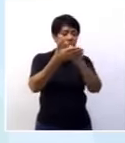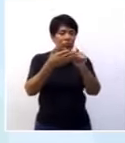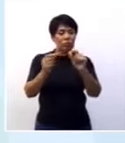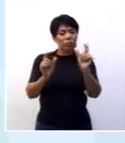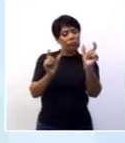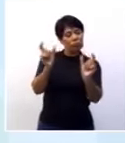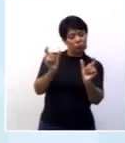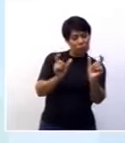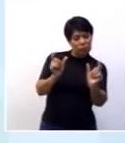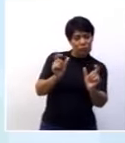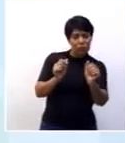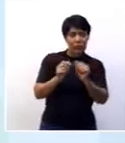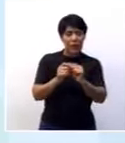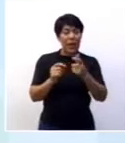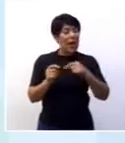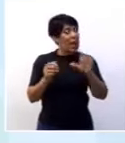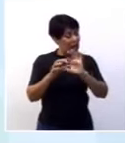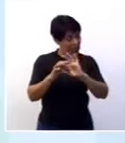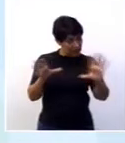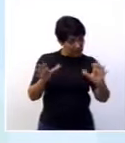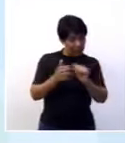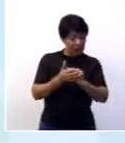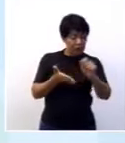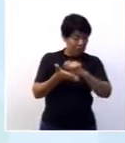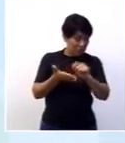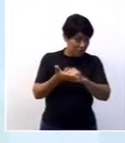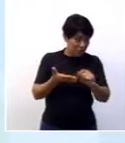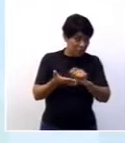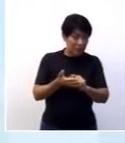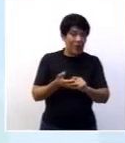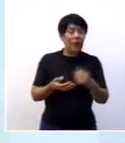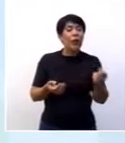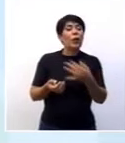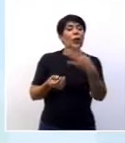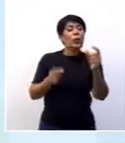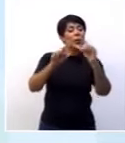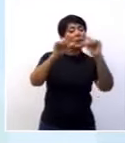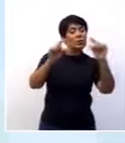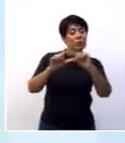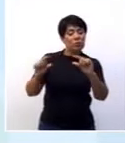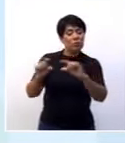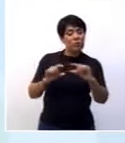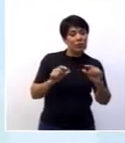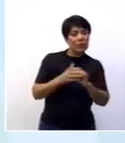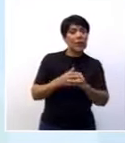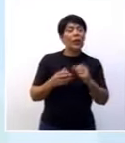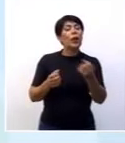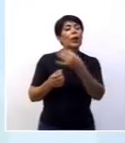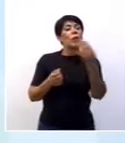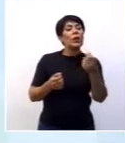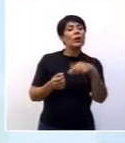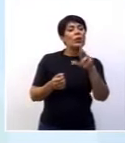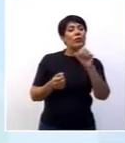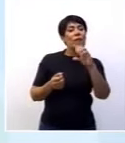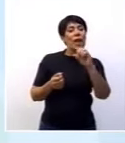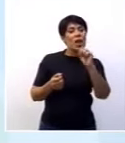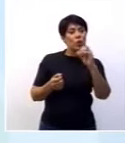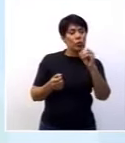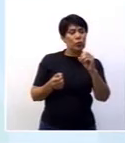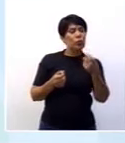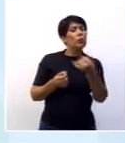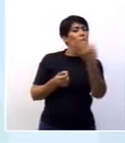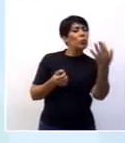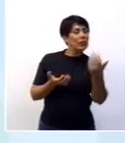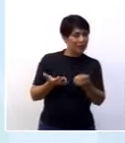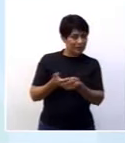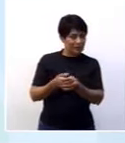formato, é uma forma livre de composição. Quantas estrofes? Quantos versos em cada estrofe? Né?